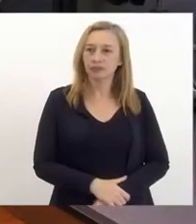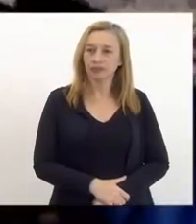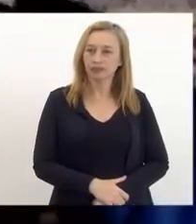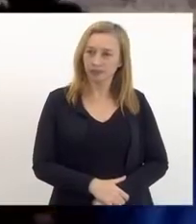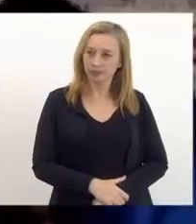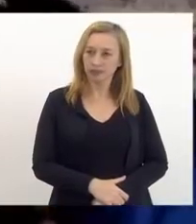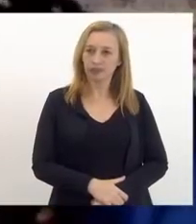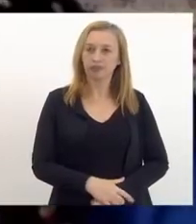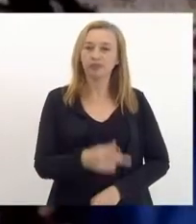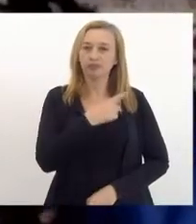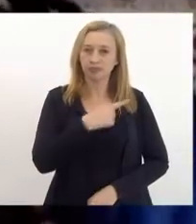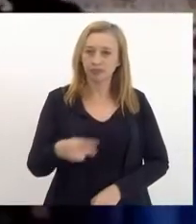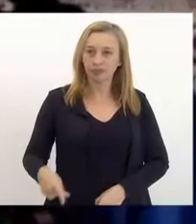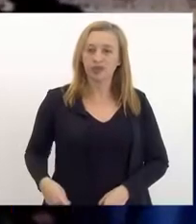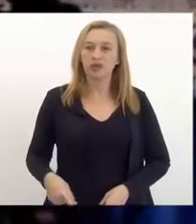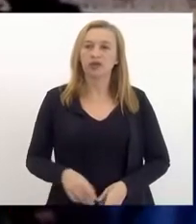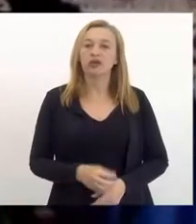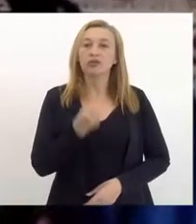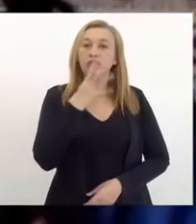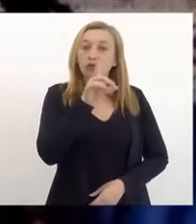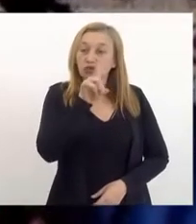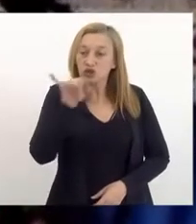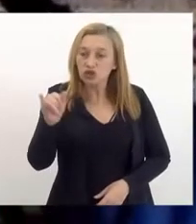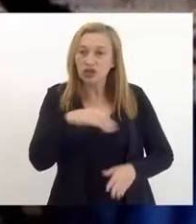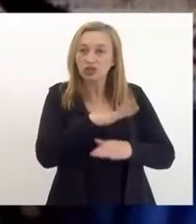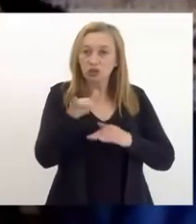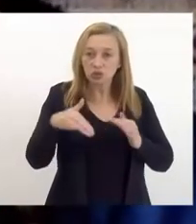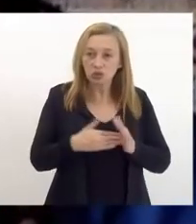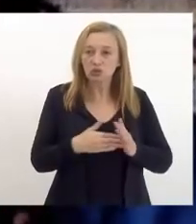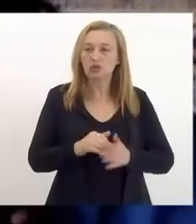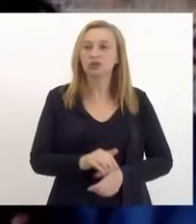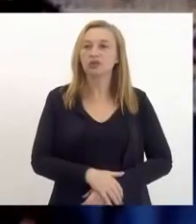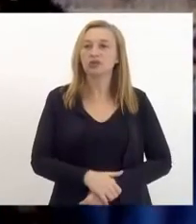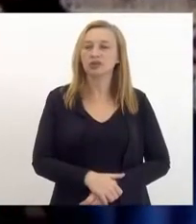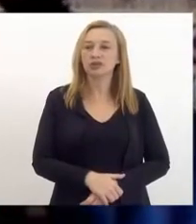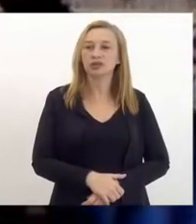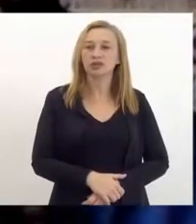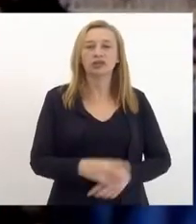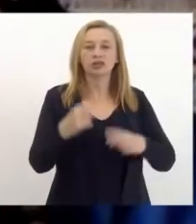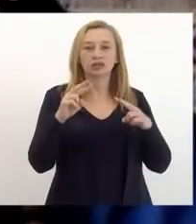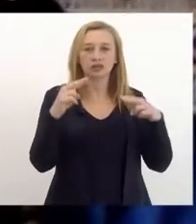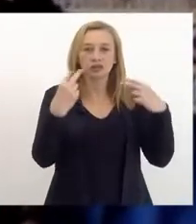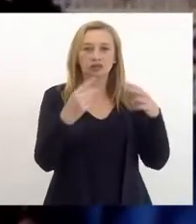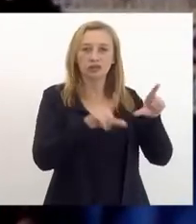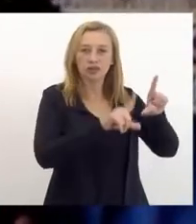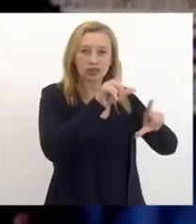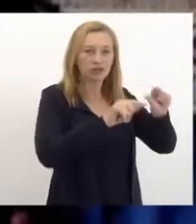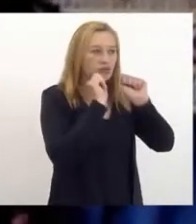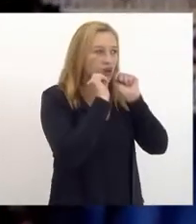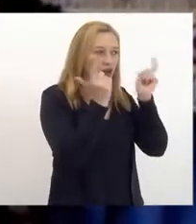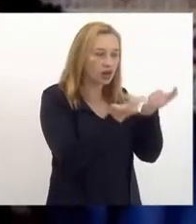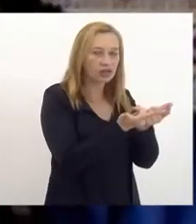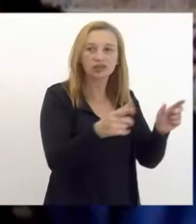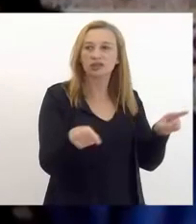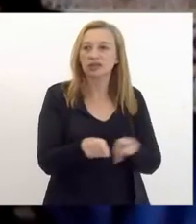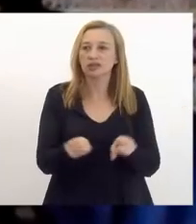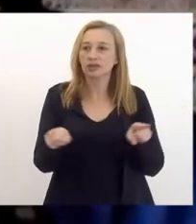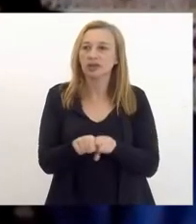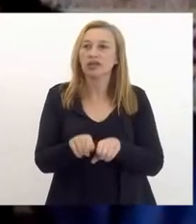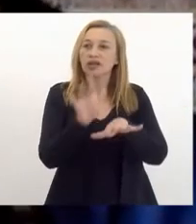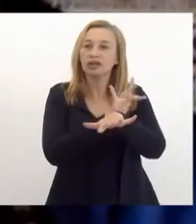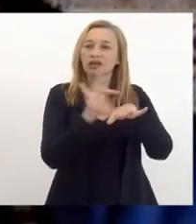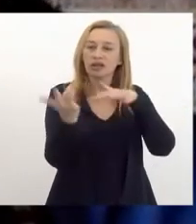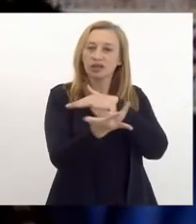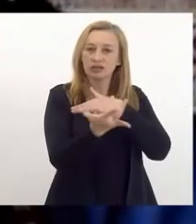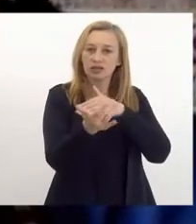Senhora presidente, bom dia a todos e todas que nos assistem pela TV Alerge e também